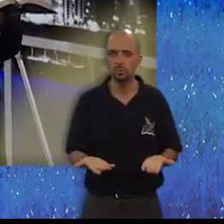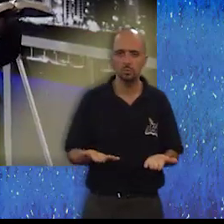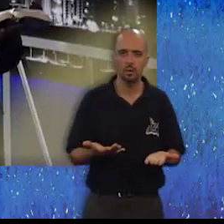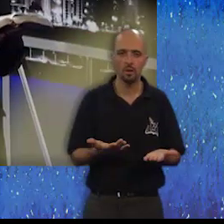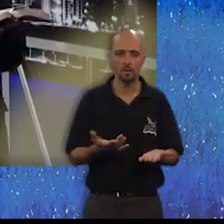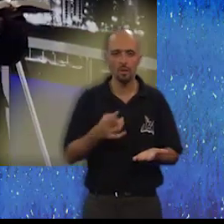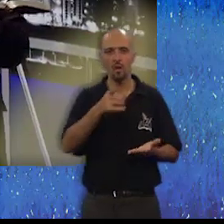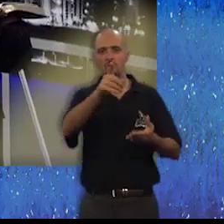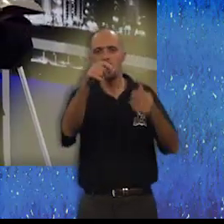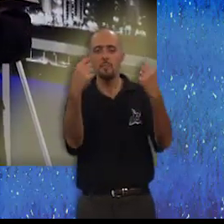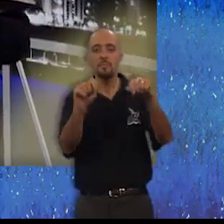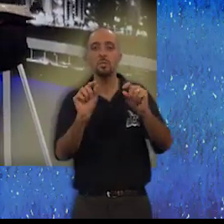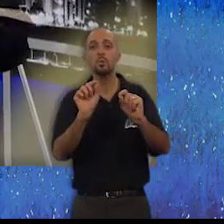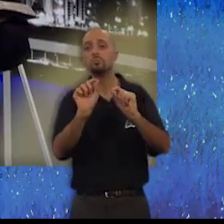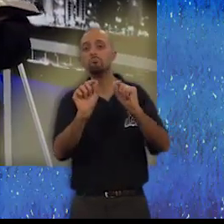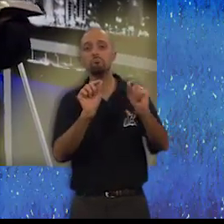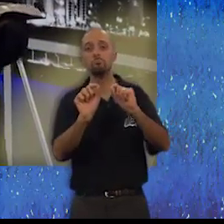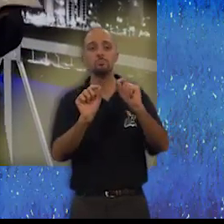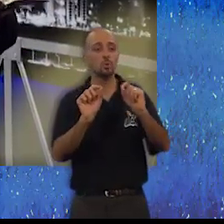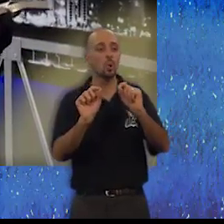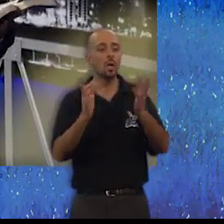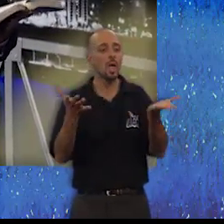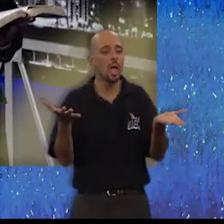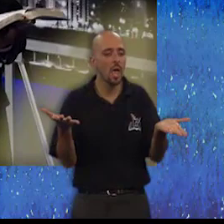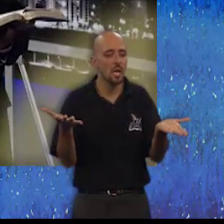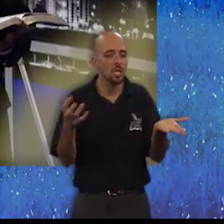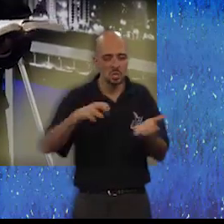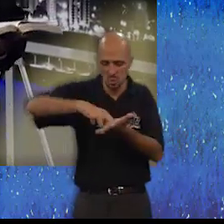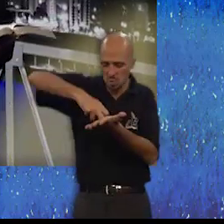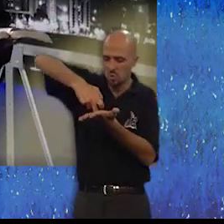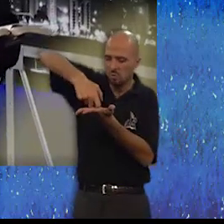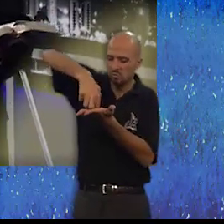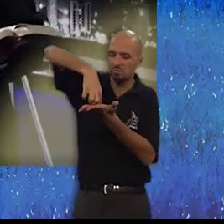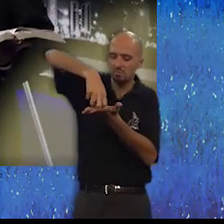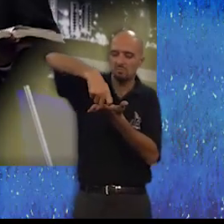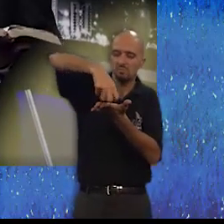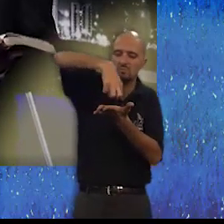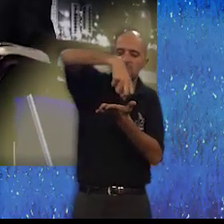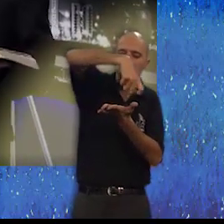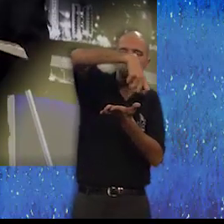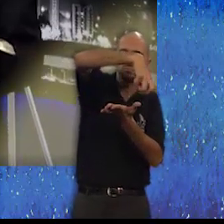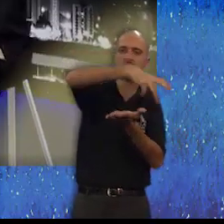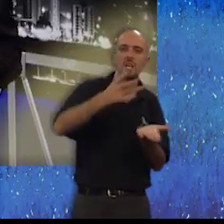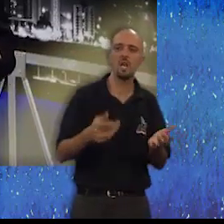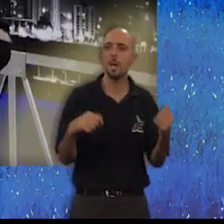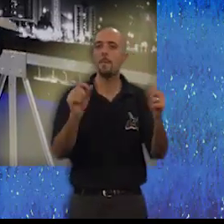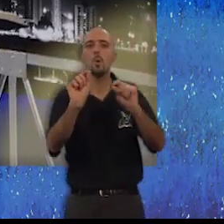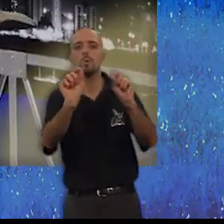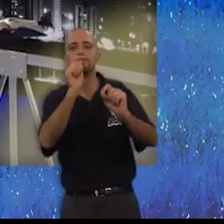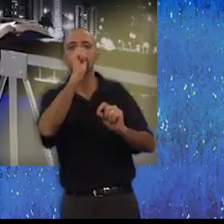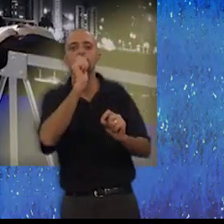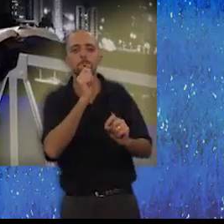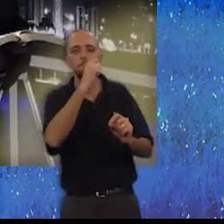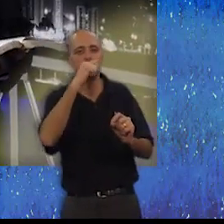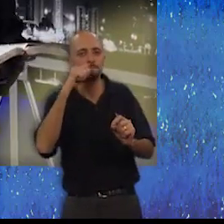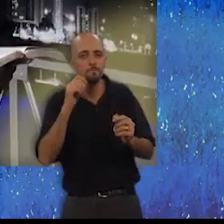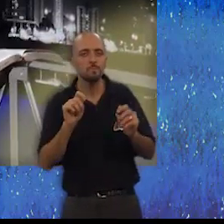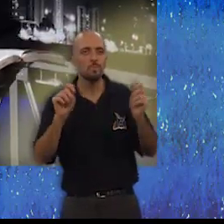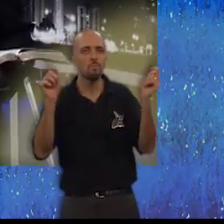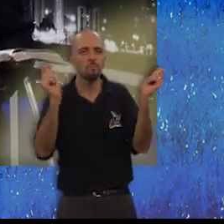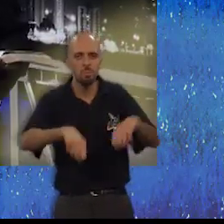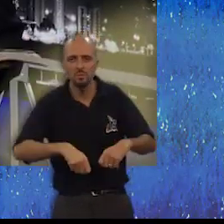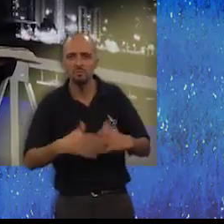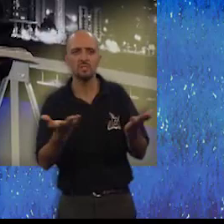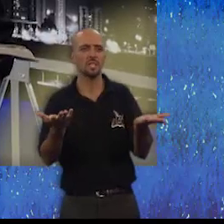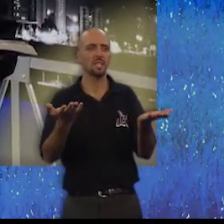fazer 7 sextas-feiras, a pessoa vai fazer. E você tem que fazer 30 dias de jejum, a pessoa vai fazer. Você tem que andar